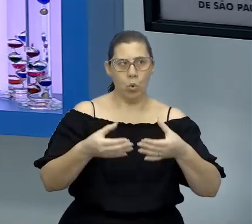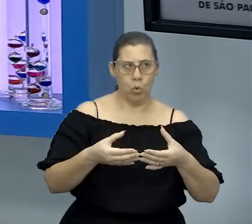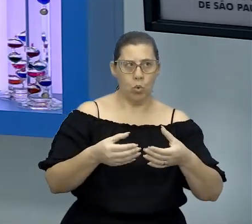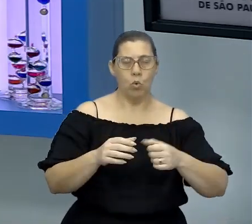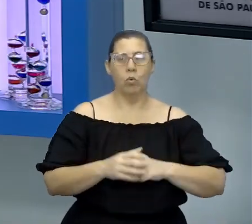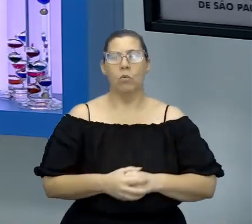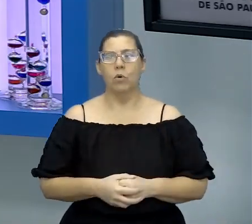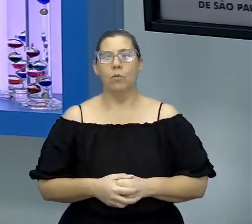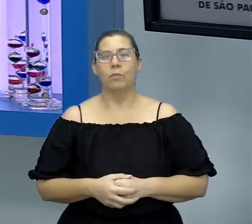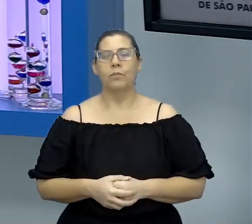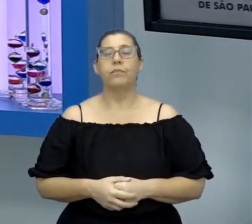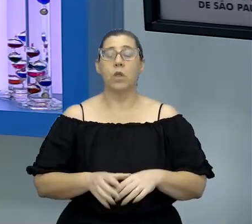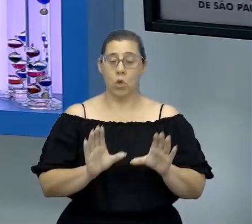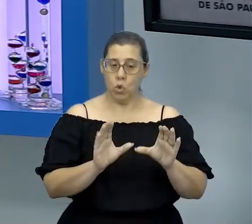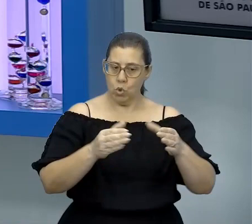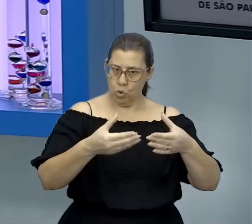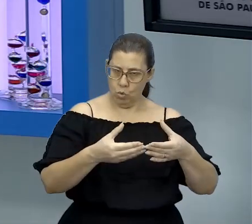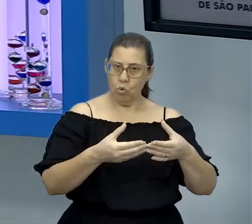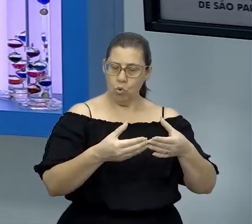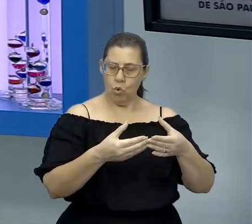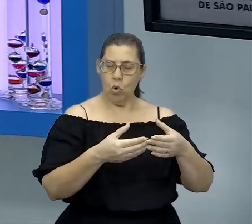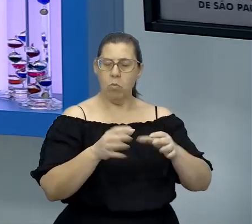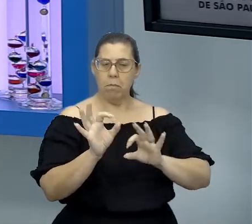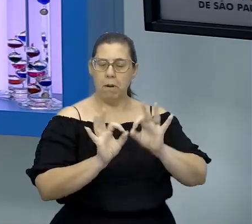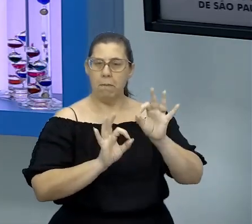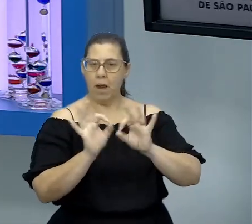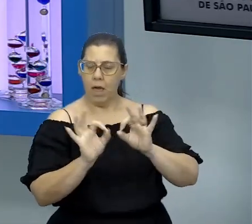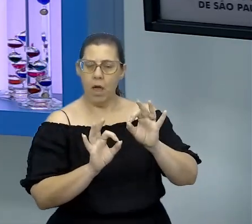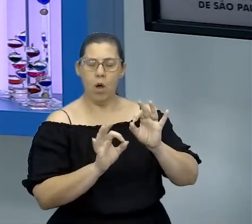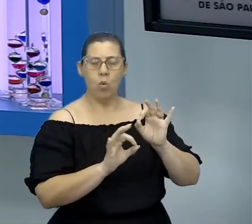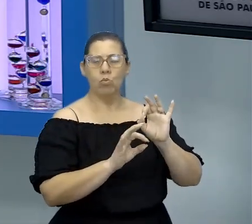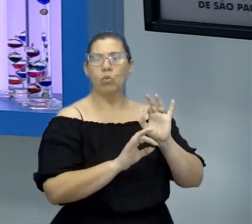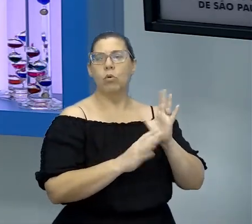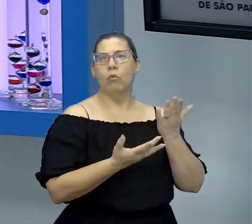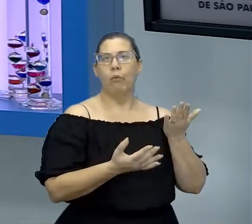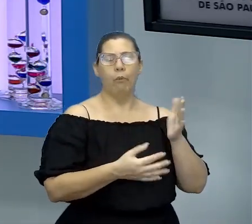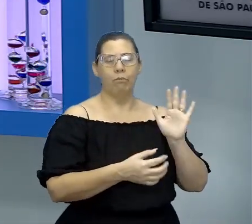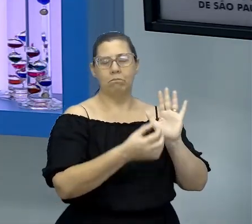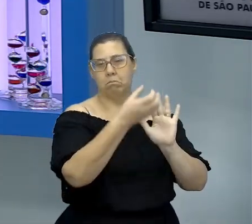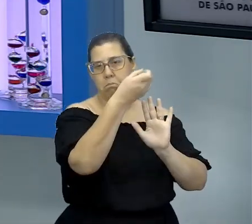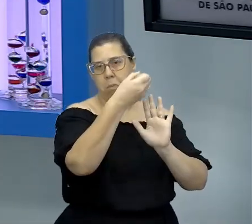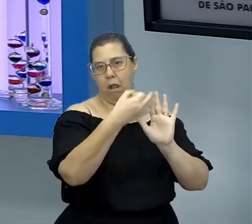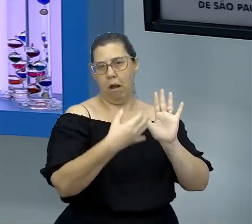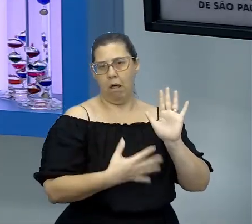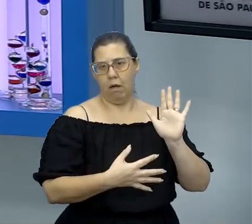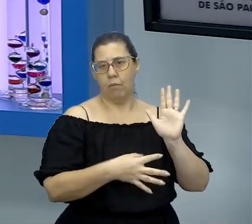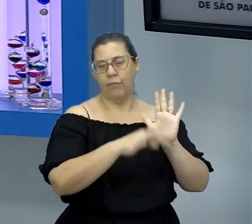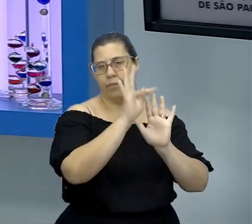fazer grupos, e o grupo redigir aí uma descrição,